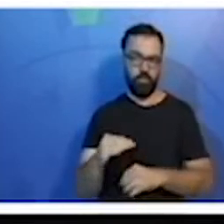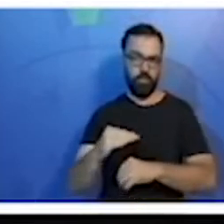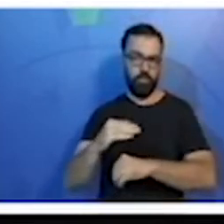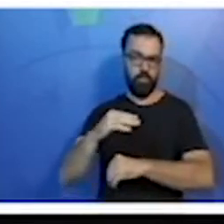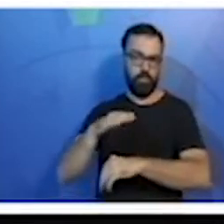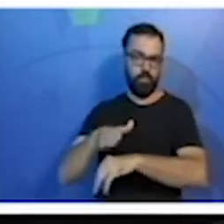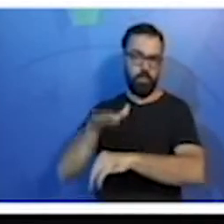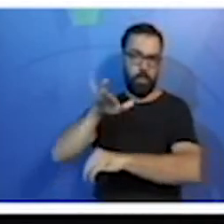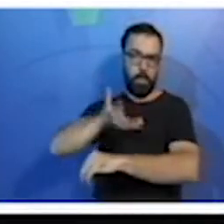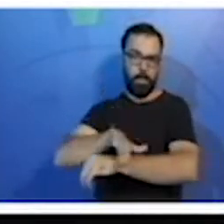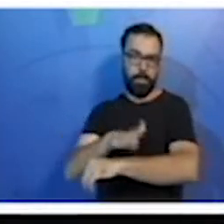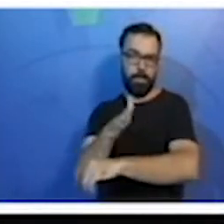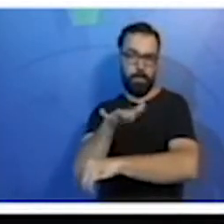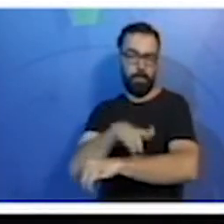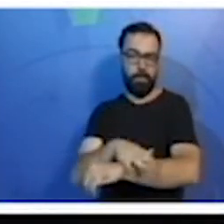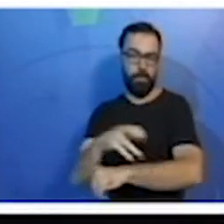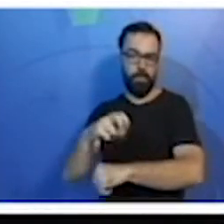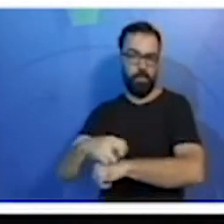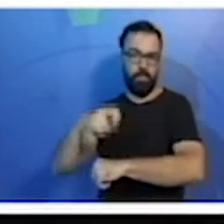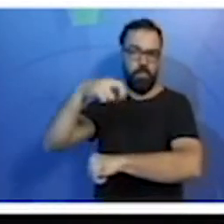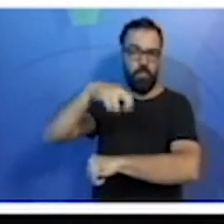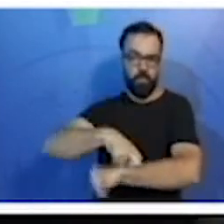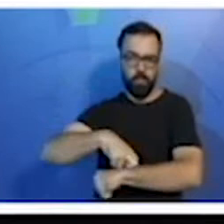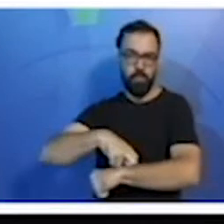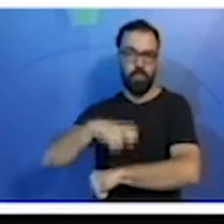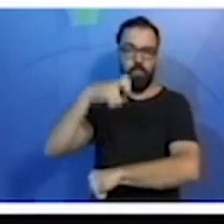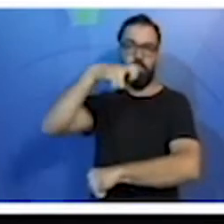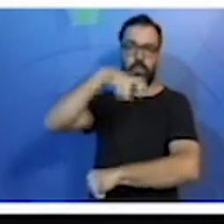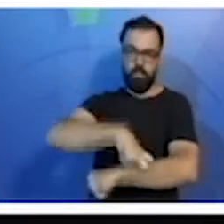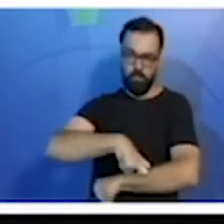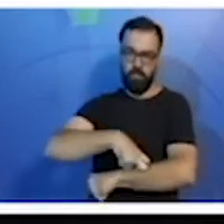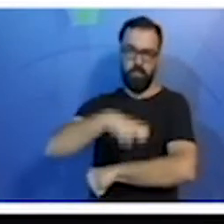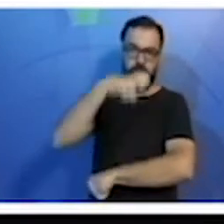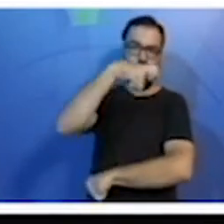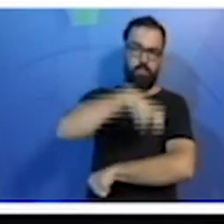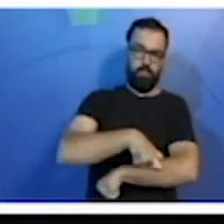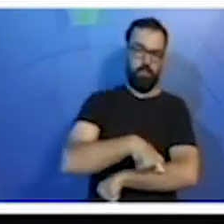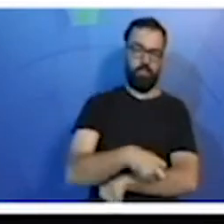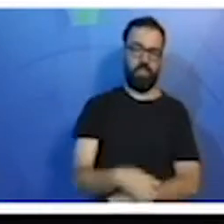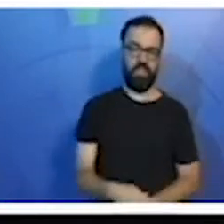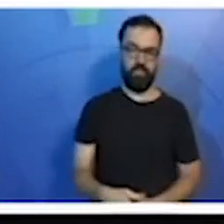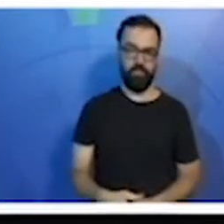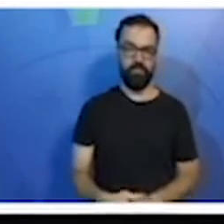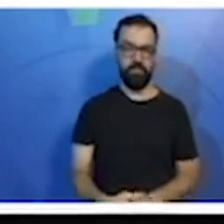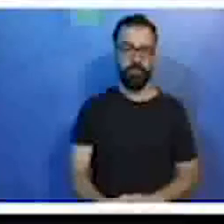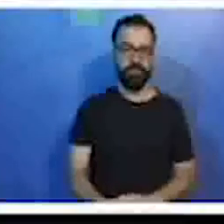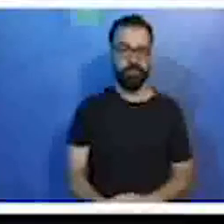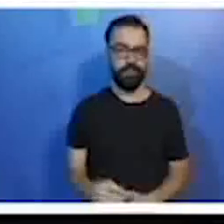ultrapassa aquele como pulando uma bicicleta ou tanto para baixo quanto para cima